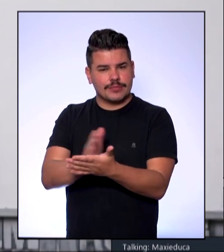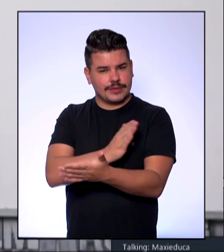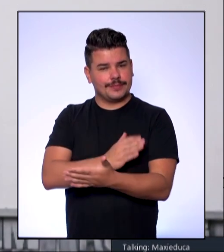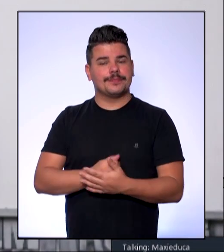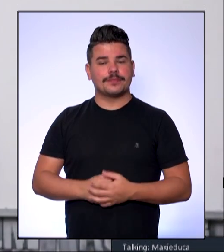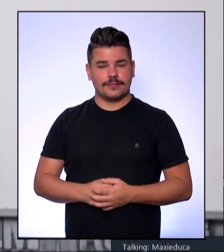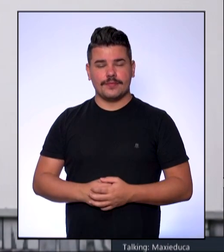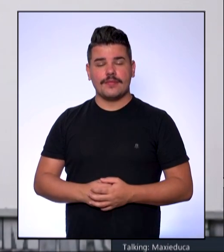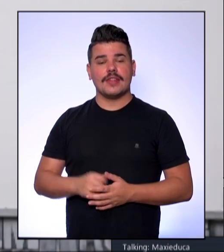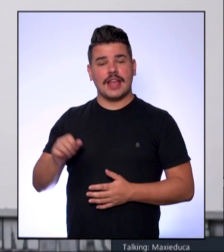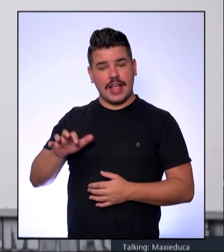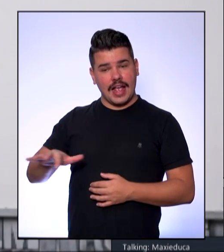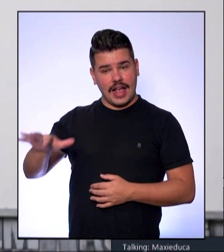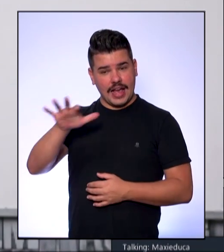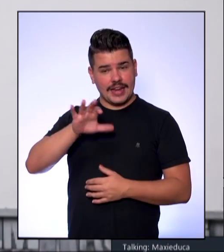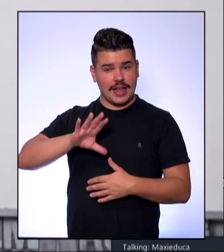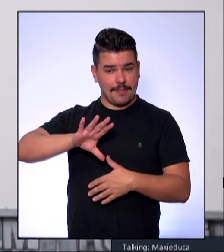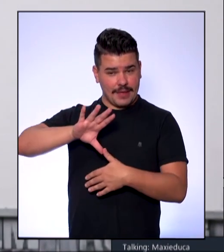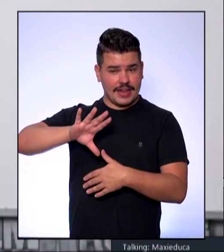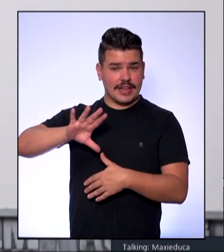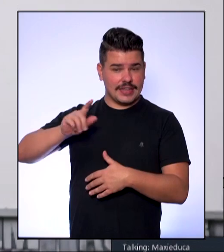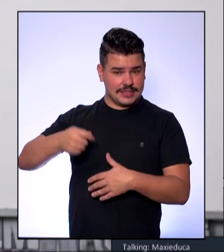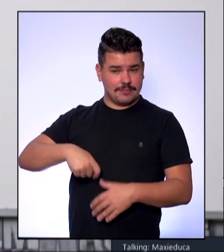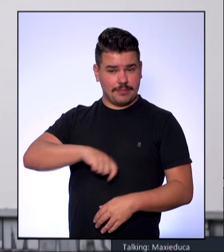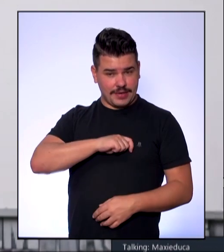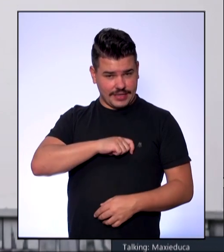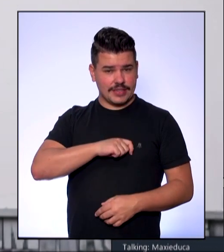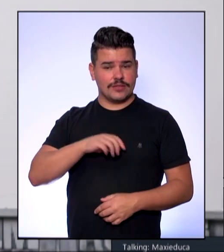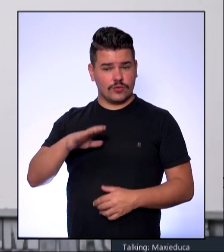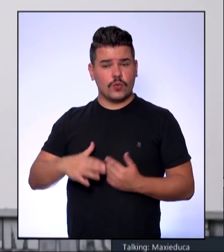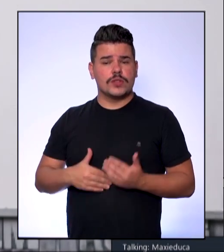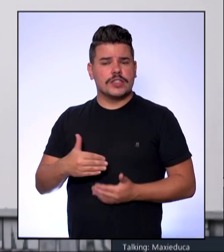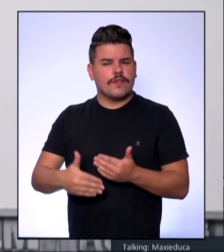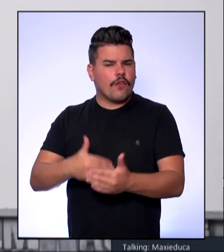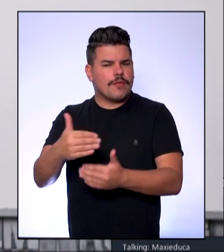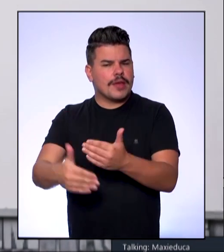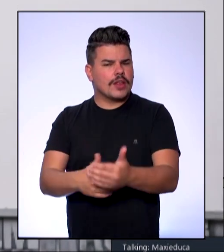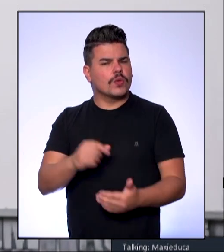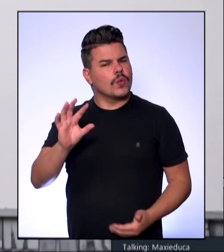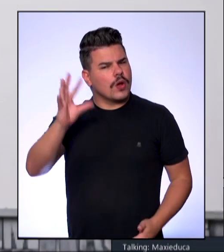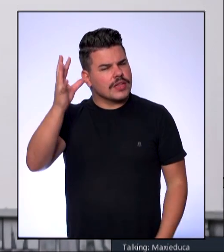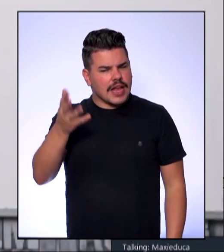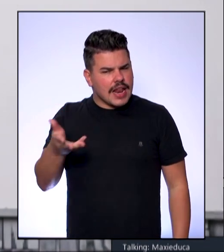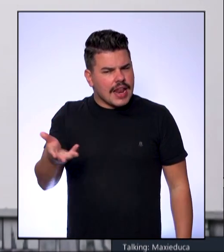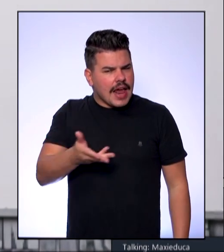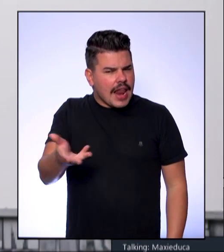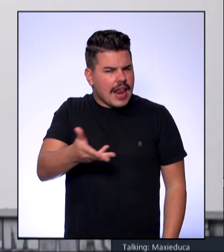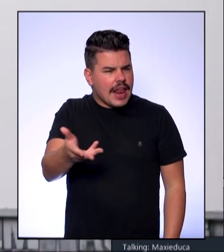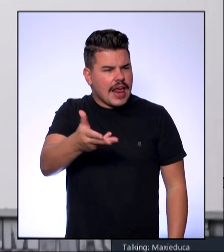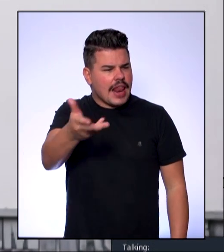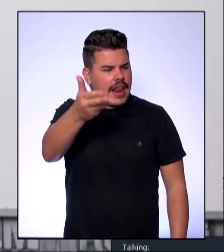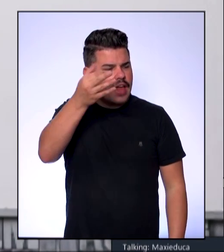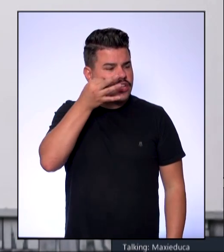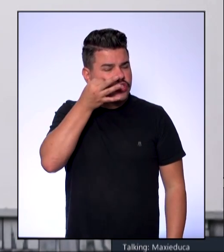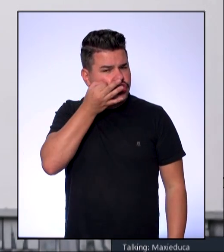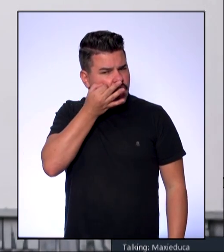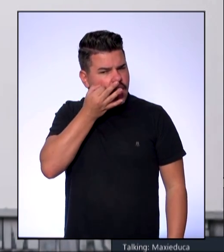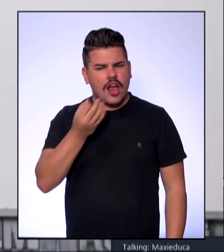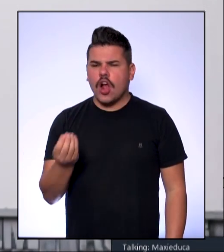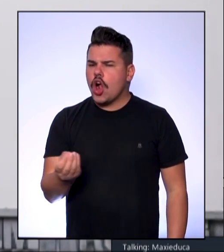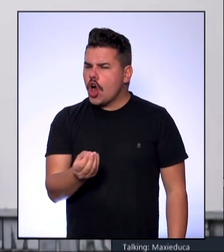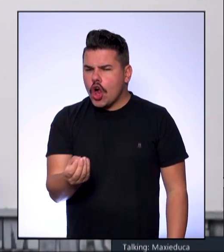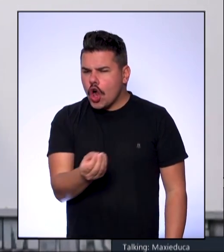né, espanhola. O desenvolvimento estava um pouquinho mais avançado. Como?